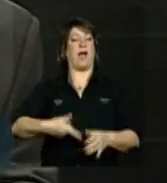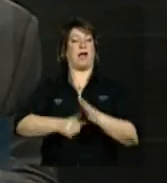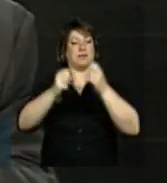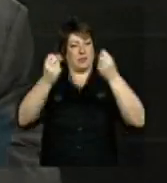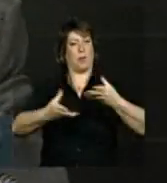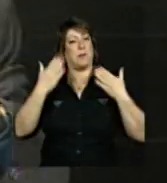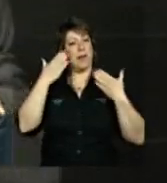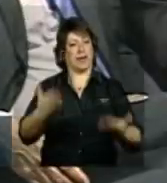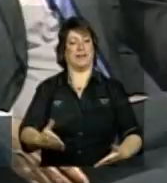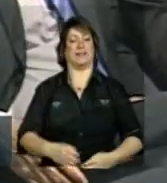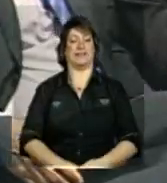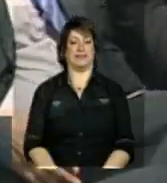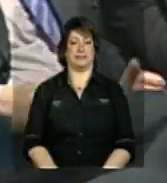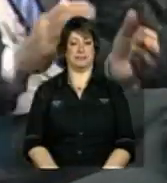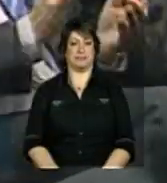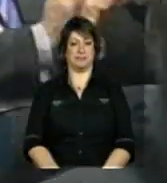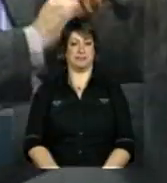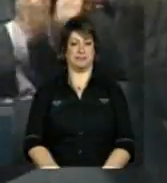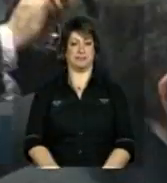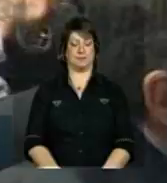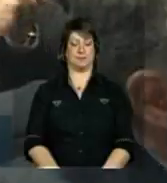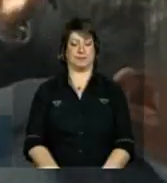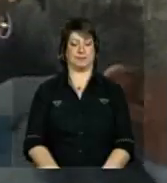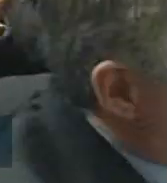apresentou. Obrigado.